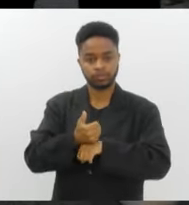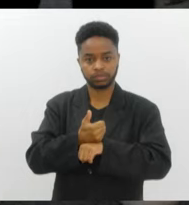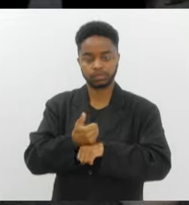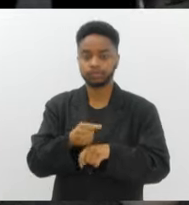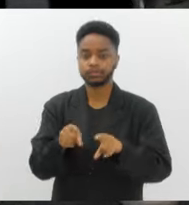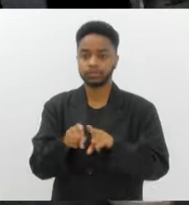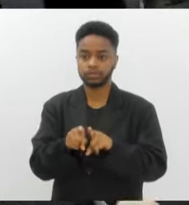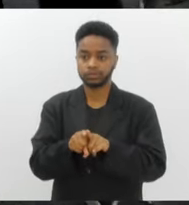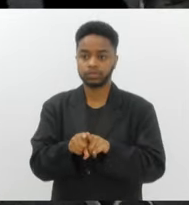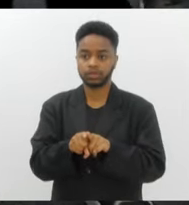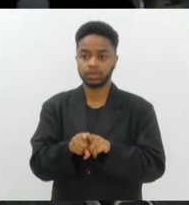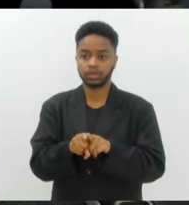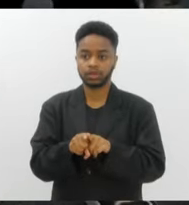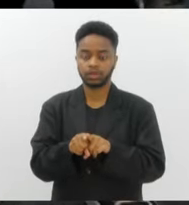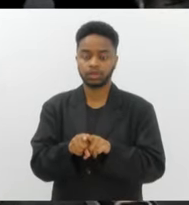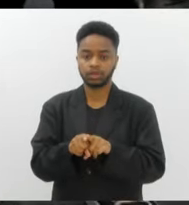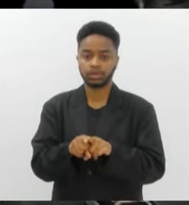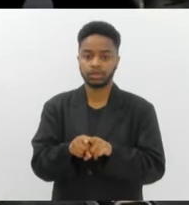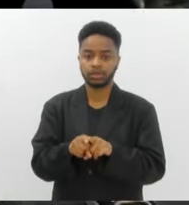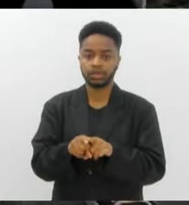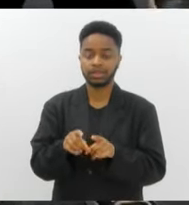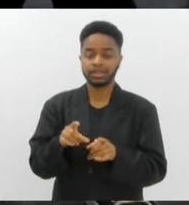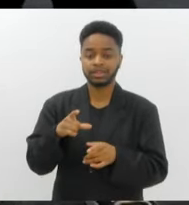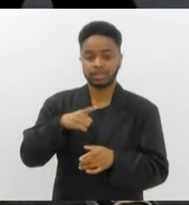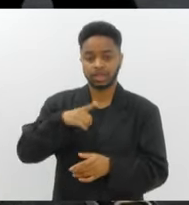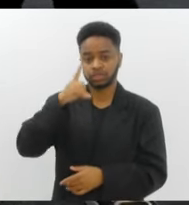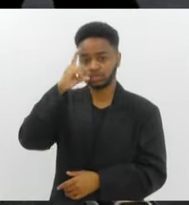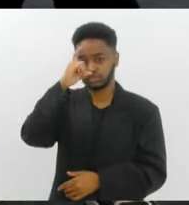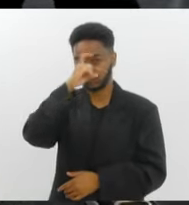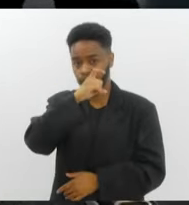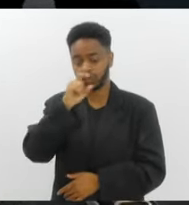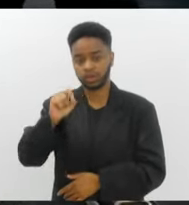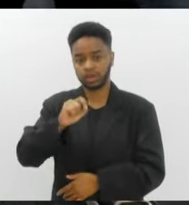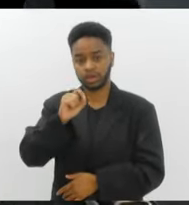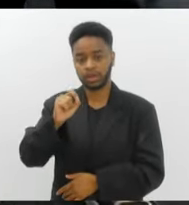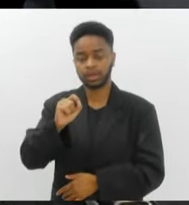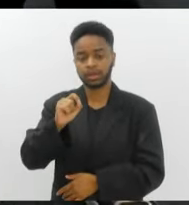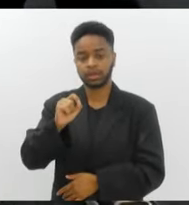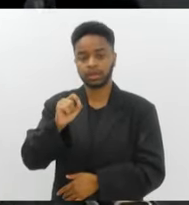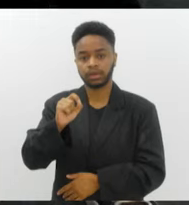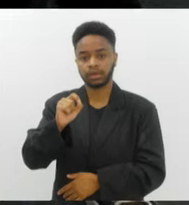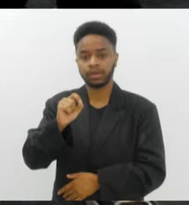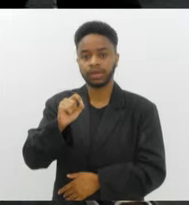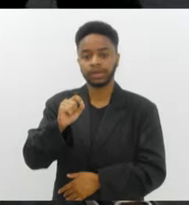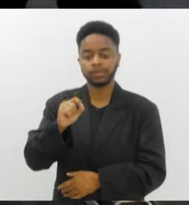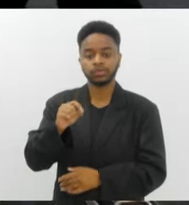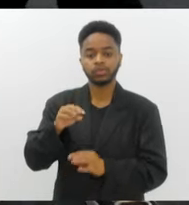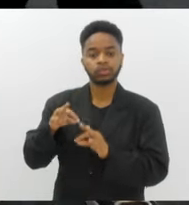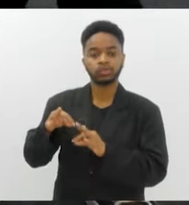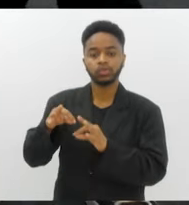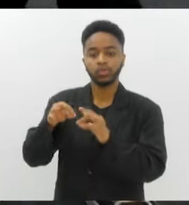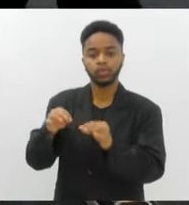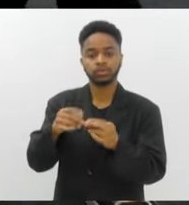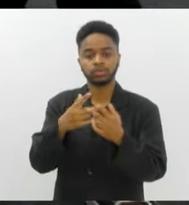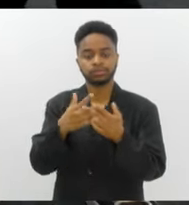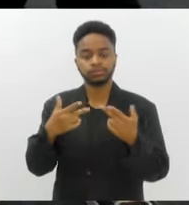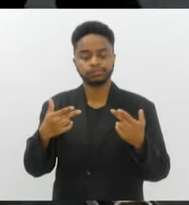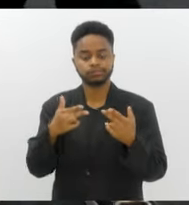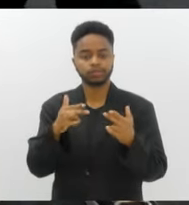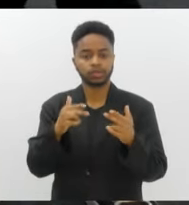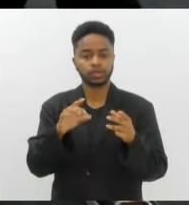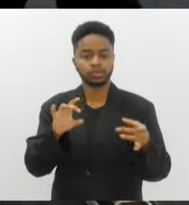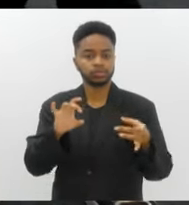que, no final das contas, elas têm dificuldade de receber todos os benefícios